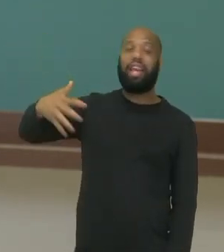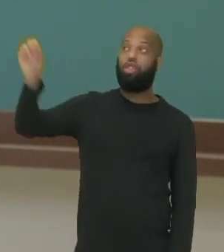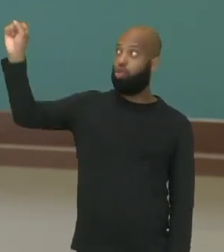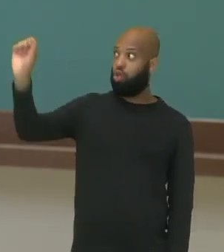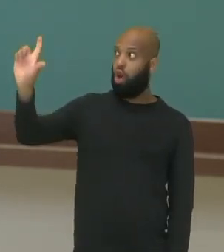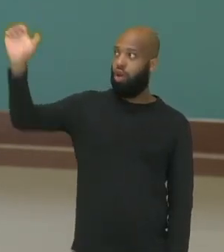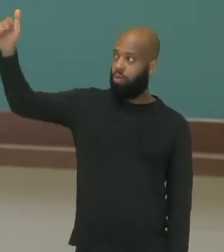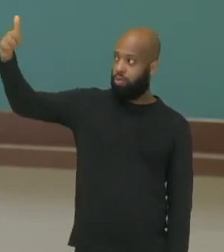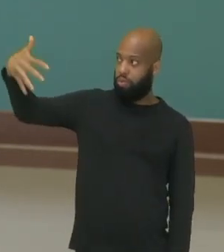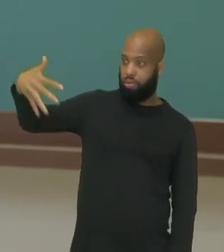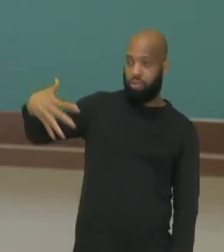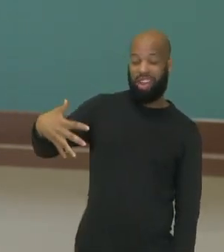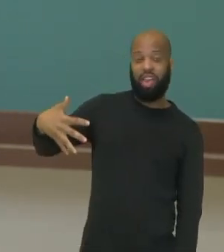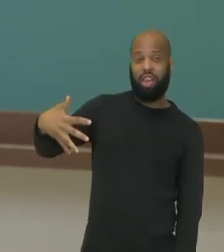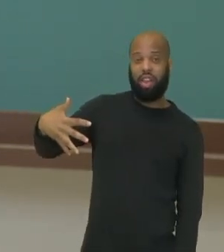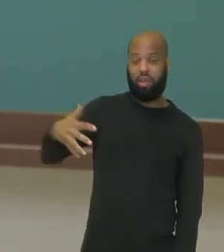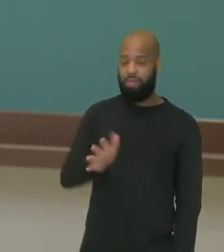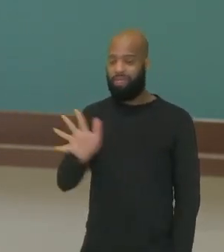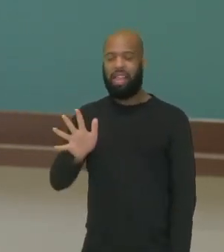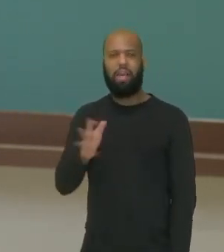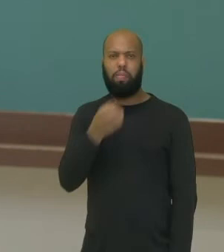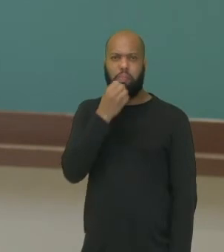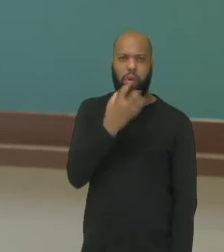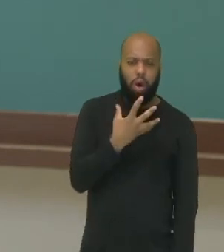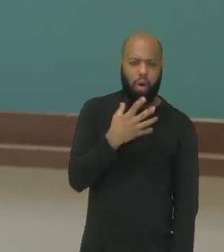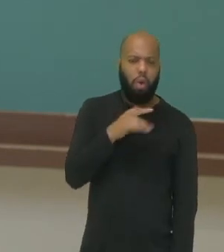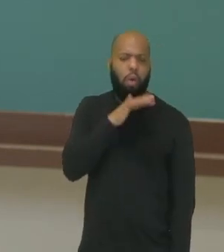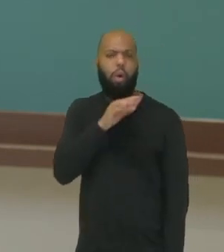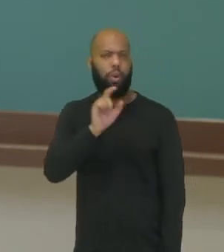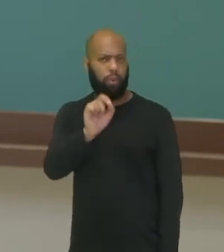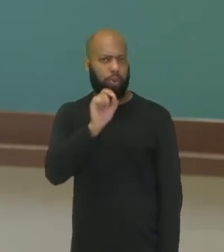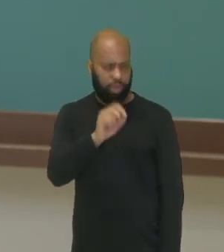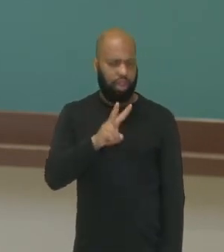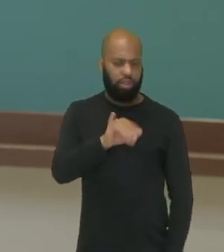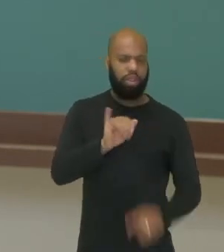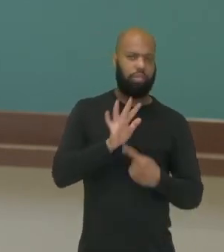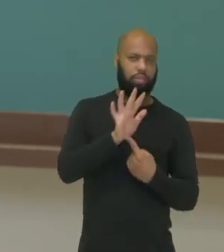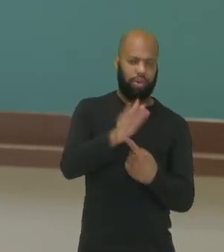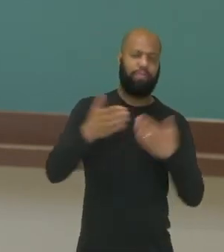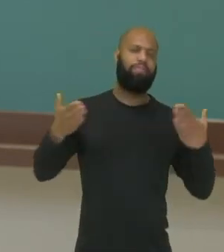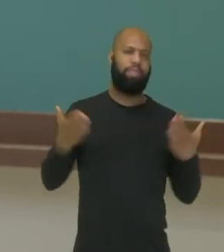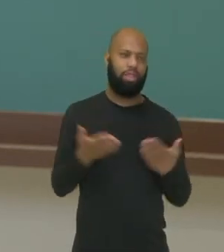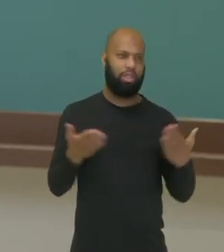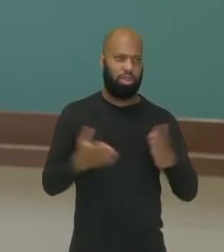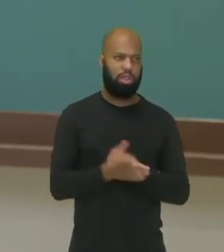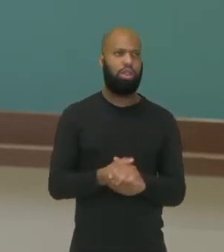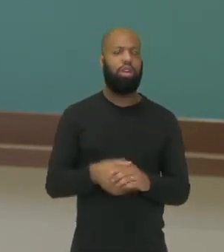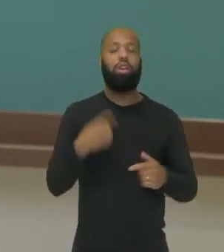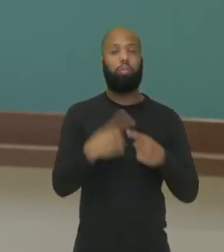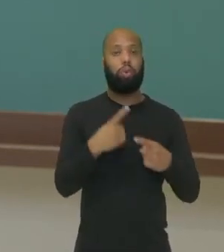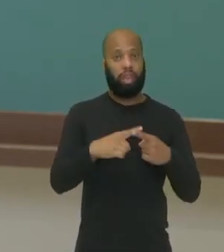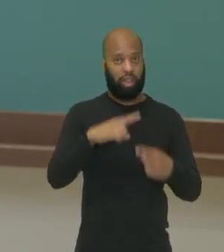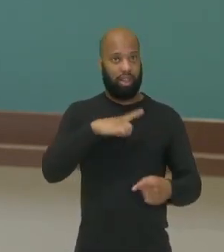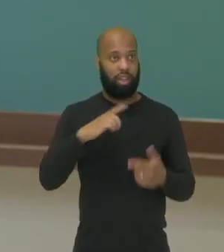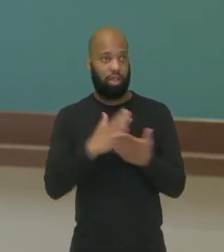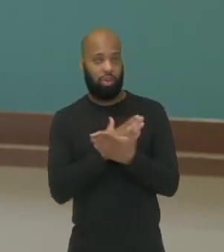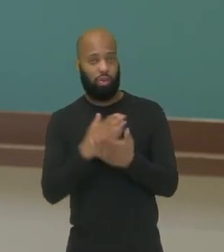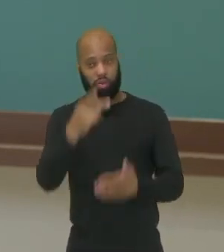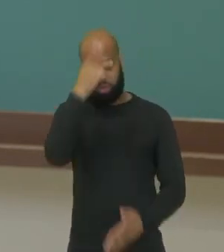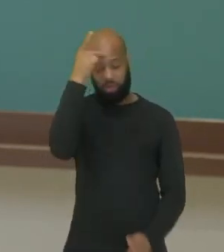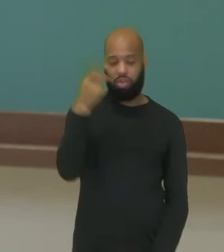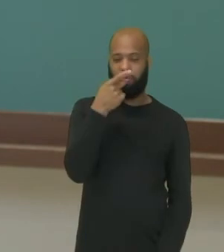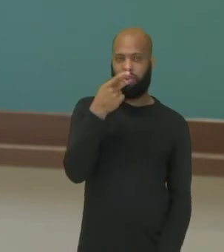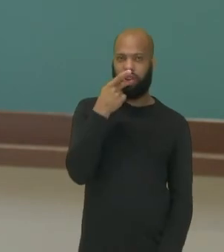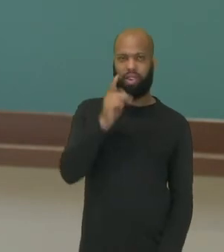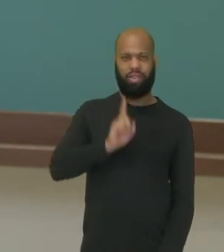é bom ou isso é ruim? Vamos desmistificar isso, né? Há, né, quem diga, se ouve